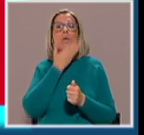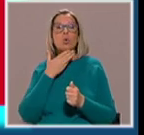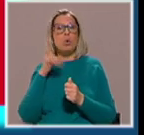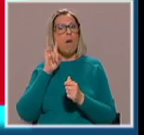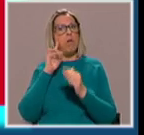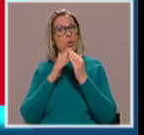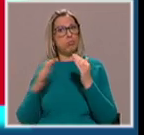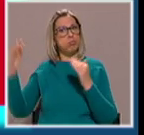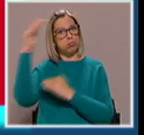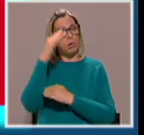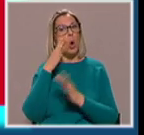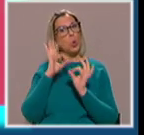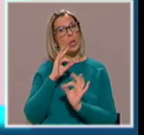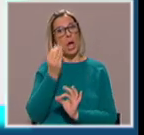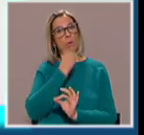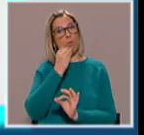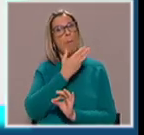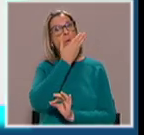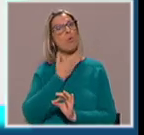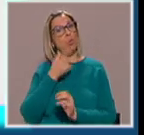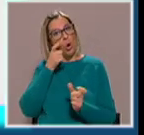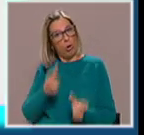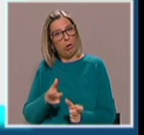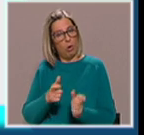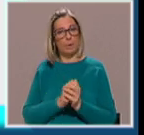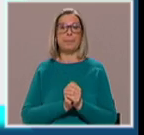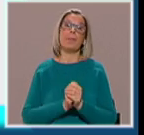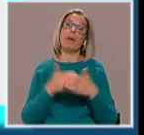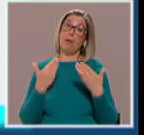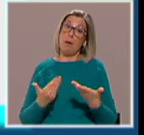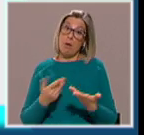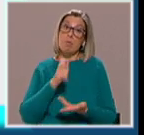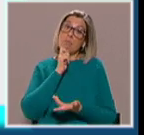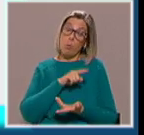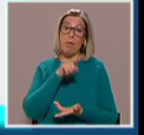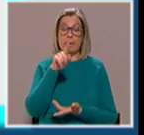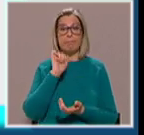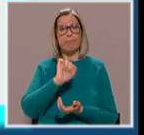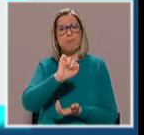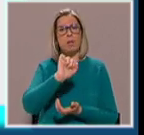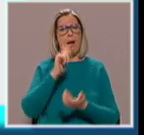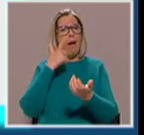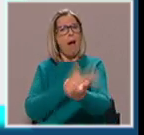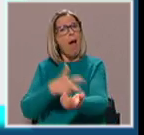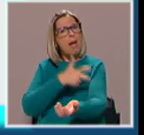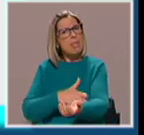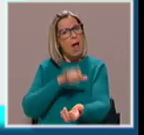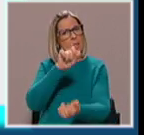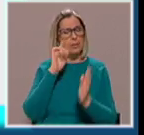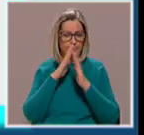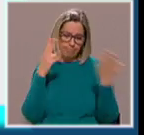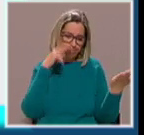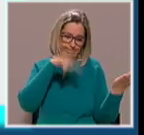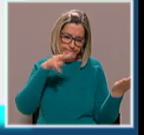encontram-se bastante elevados. Agora, já poderás tentar interpretar as tuas análises sanguíneas ou as dos